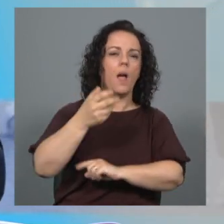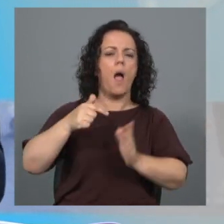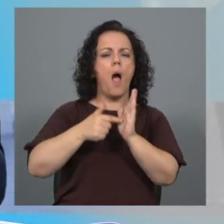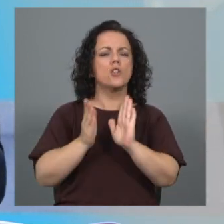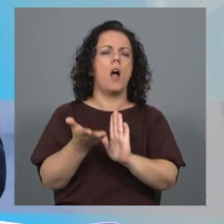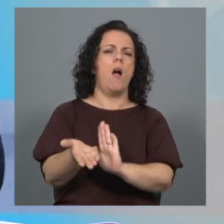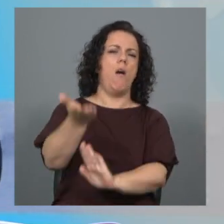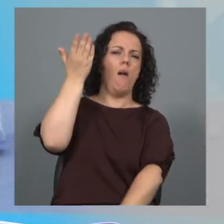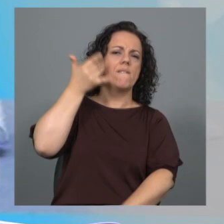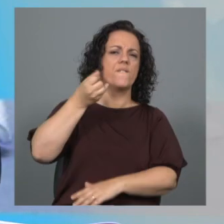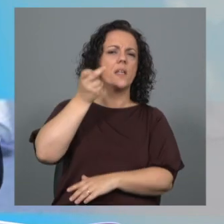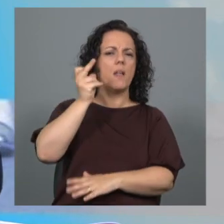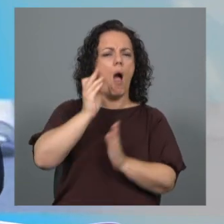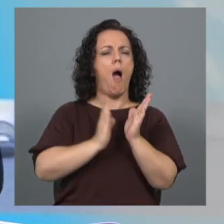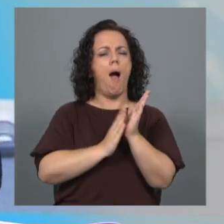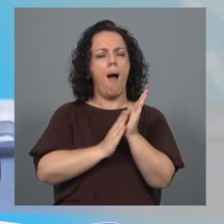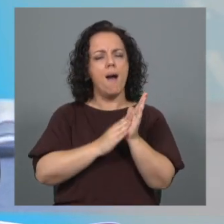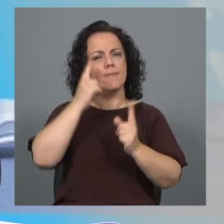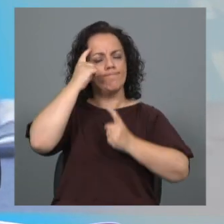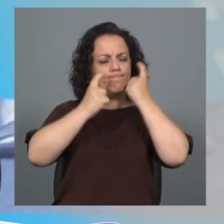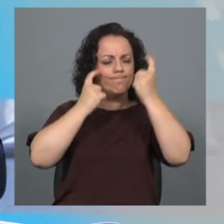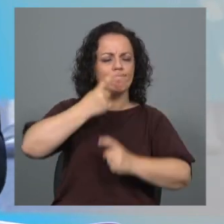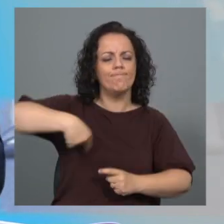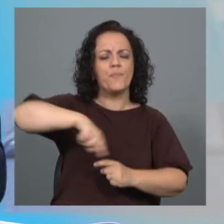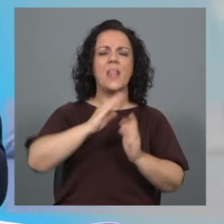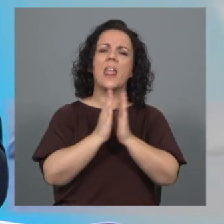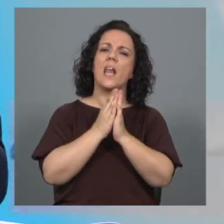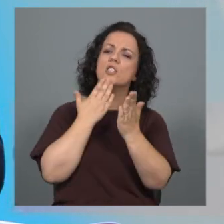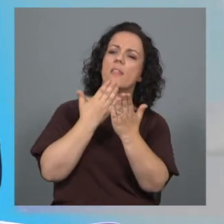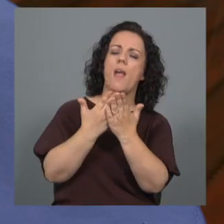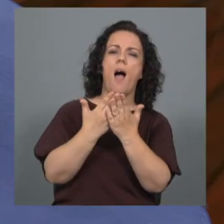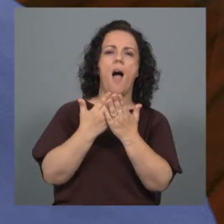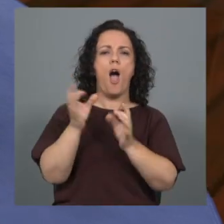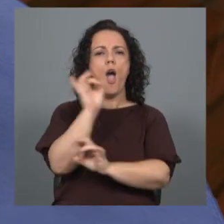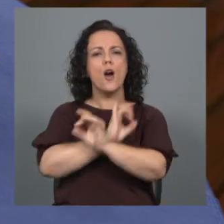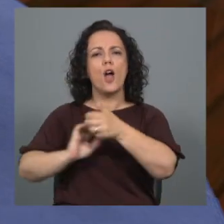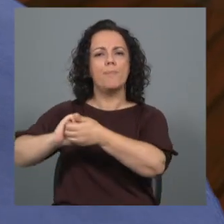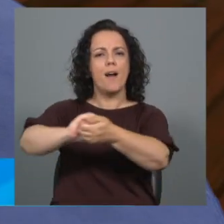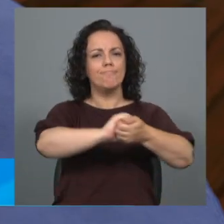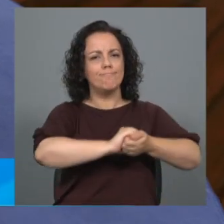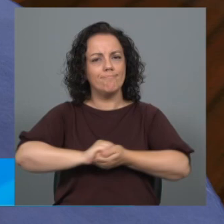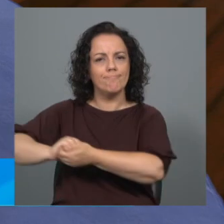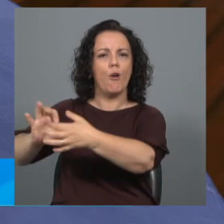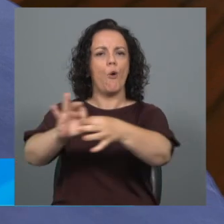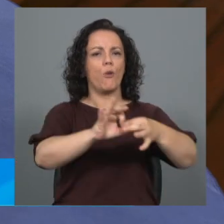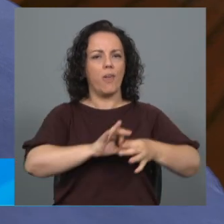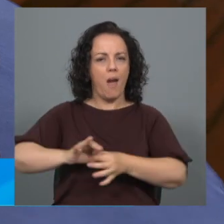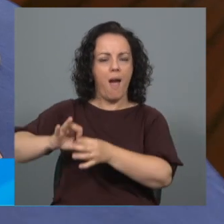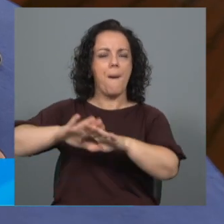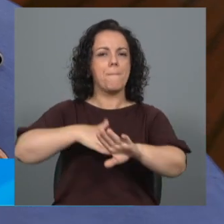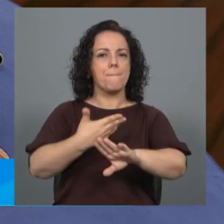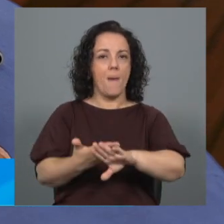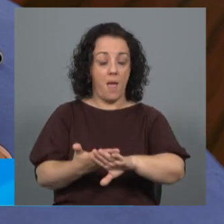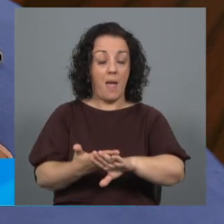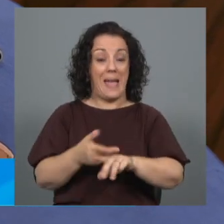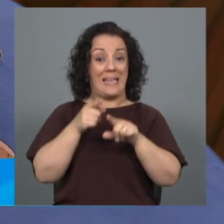o legado e o contributo das igrejas para a construção de uma Europa mais fraterna, mais unida. É evidente que o desafio daí para